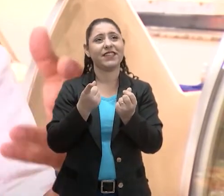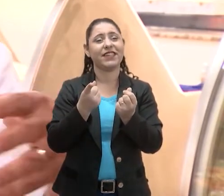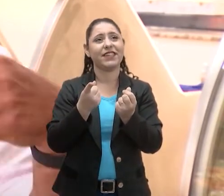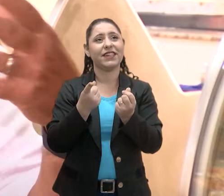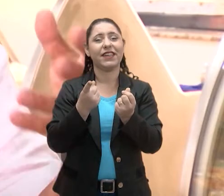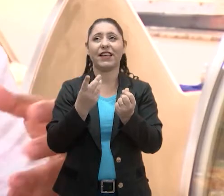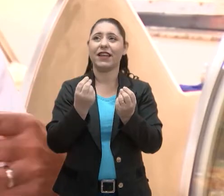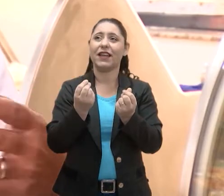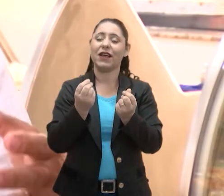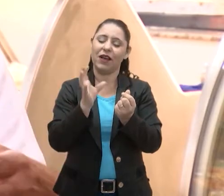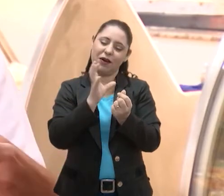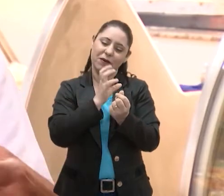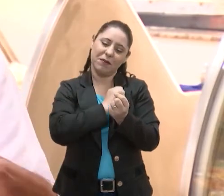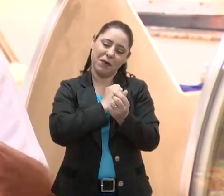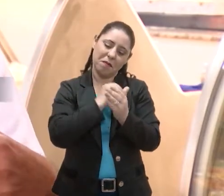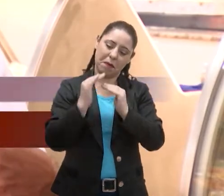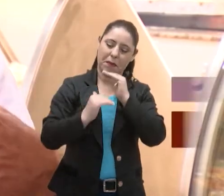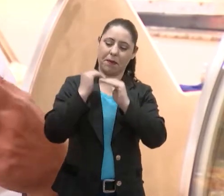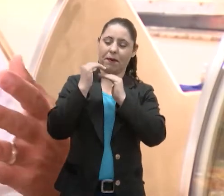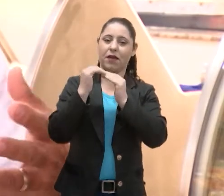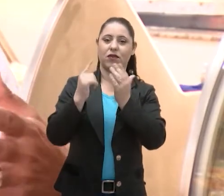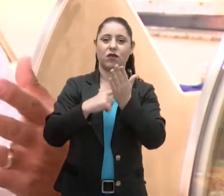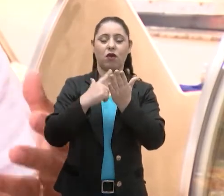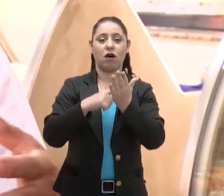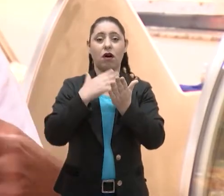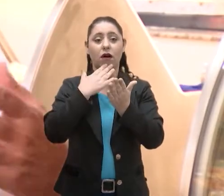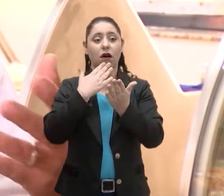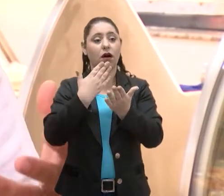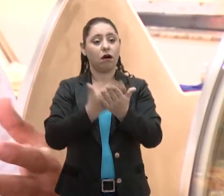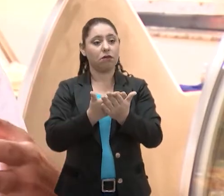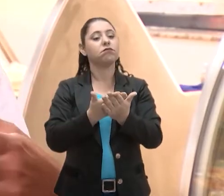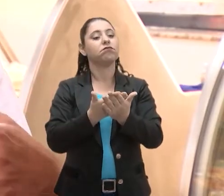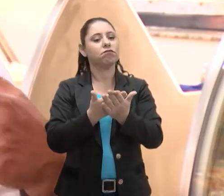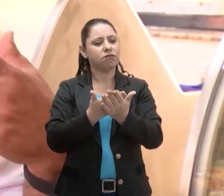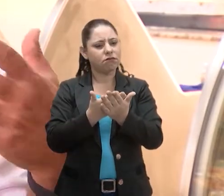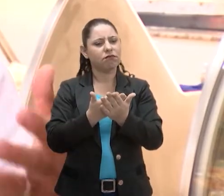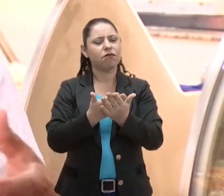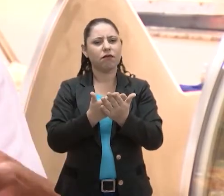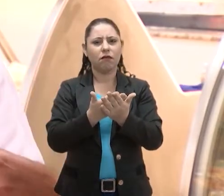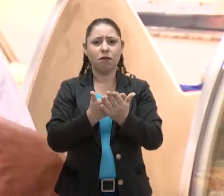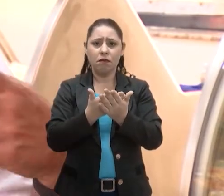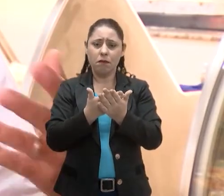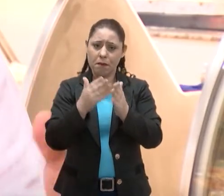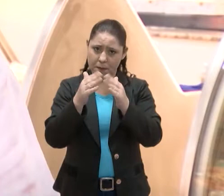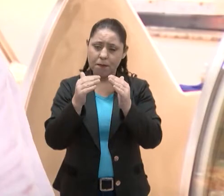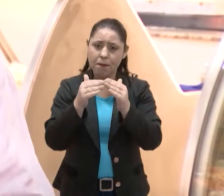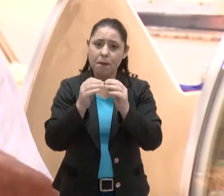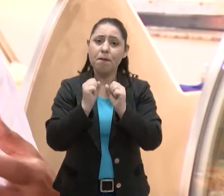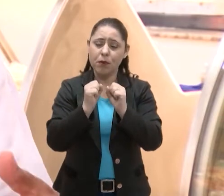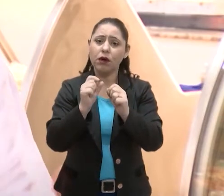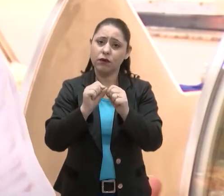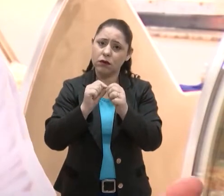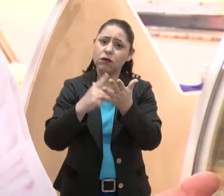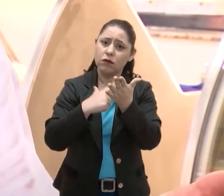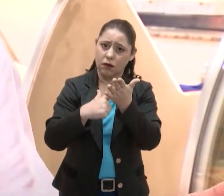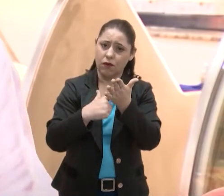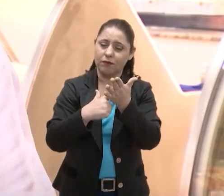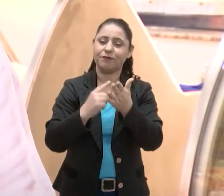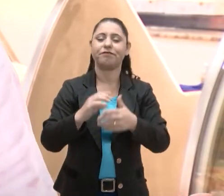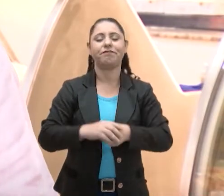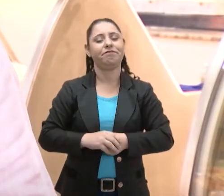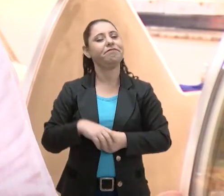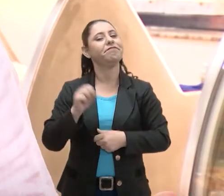um amor, uma coisa dessa história, e elas se encantaram e, poxa, será que a gente pode fazer um livro? Eu falei, cara,